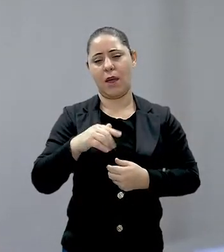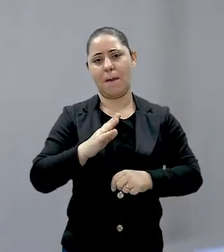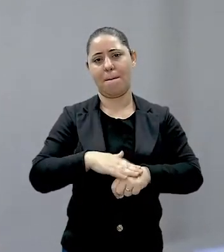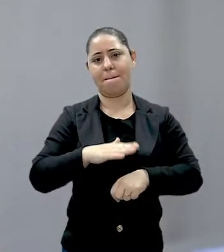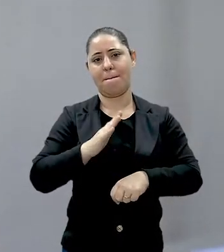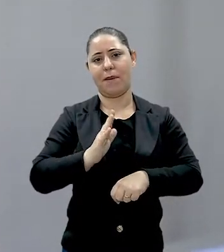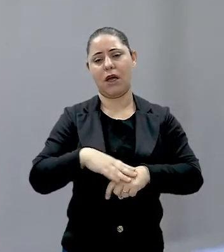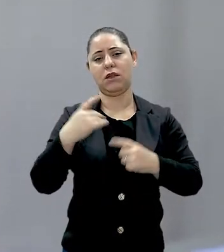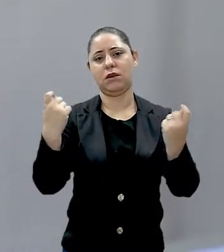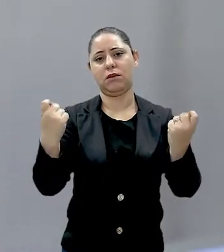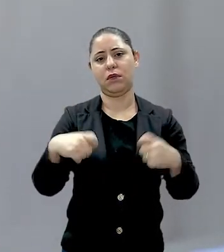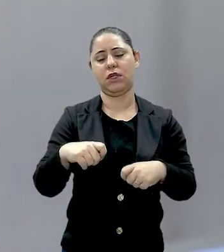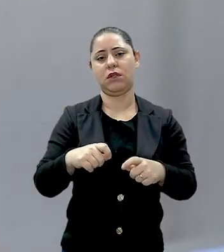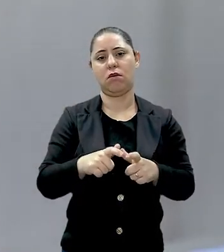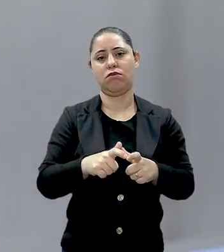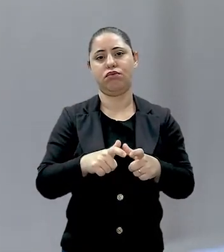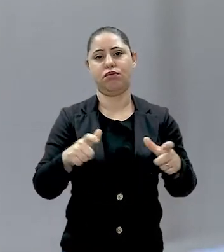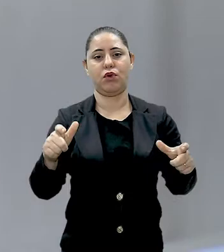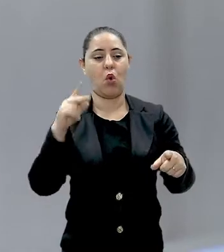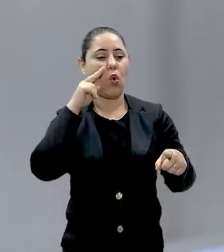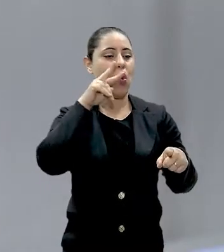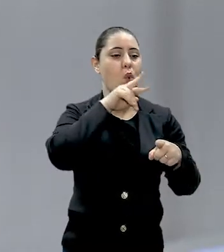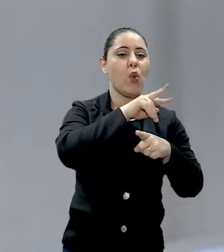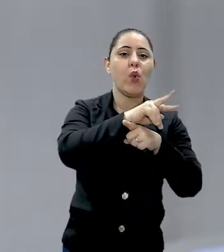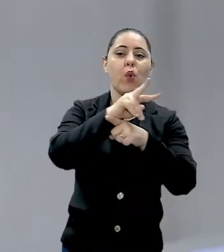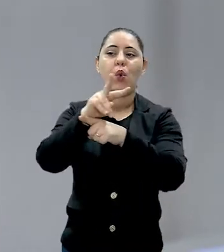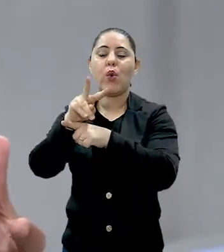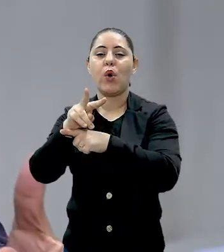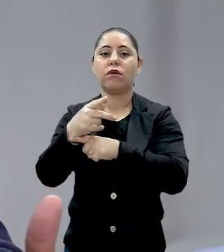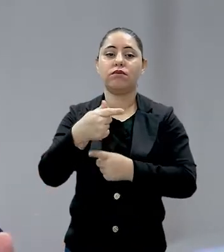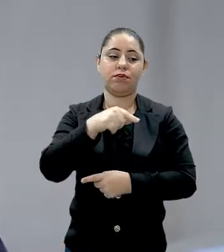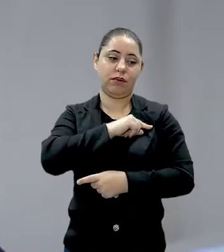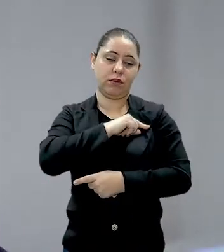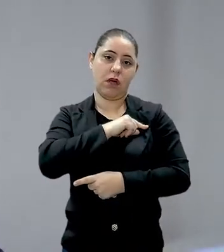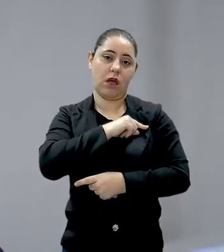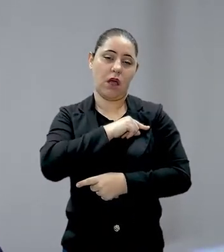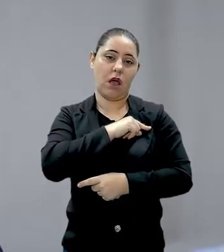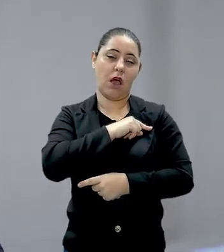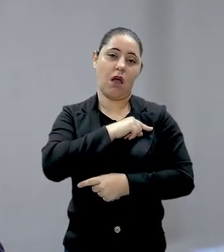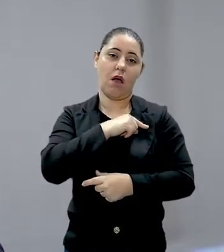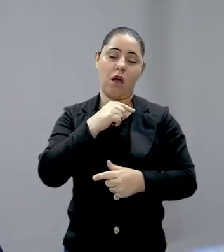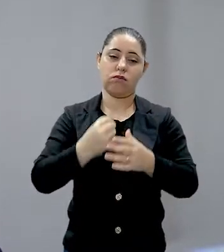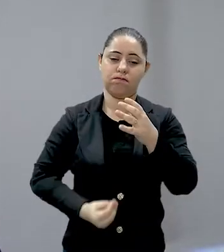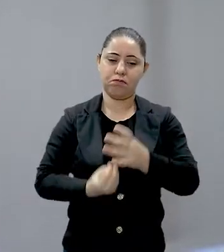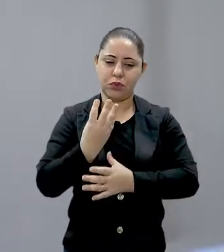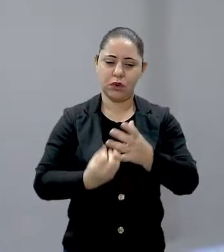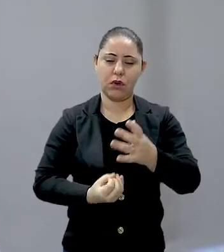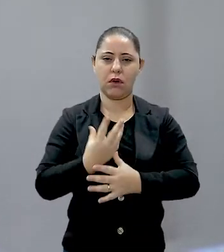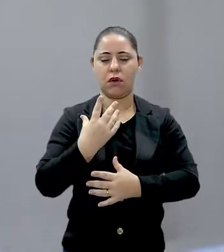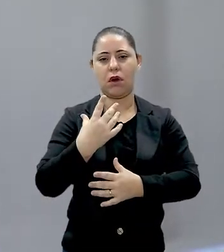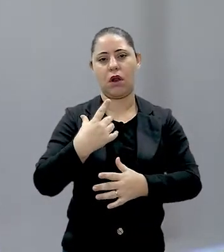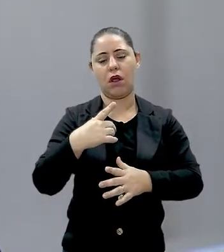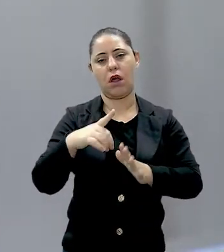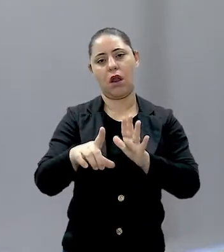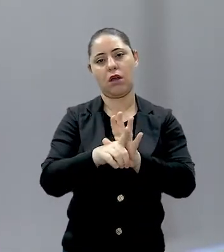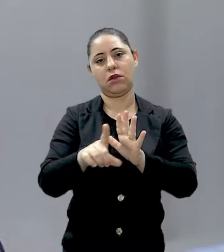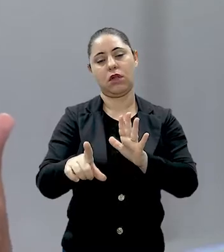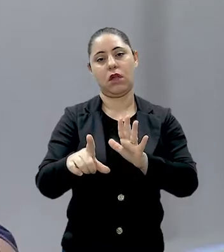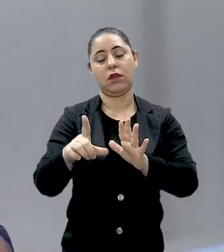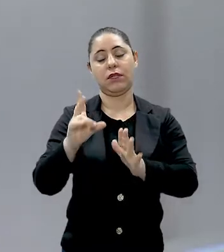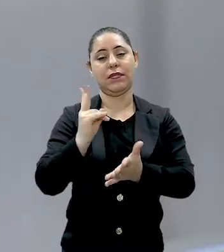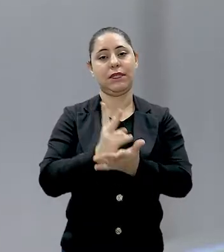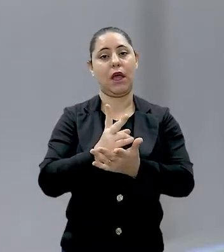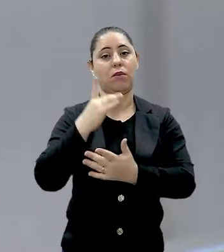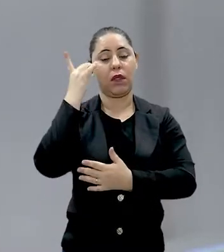vamos cada vez mais ter a necessidade de aumentar a nossa vigilância, a nossa fiscalização, a nossa produção legislativa. Eu sempre